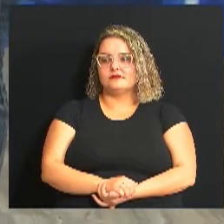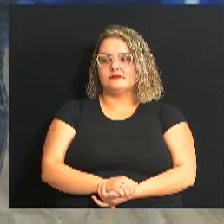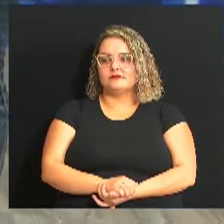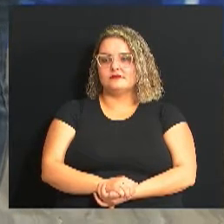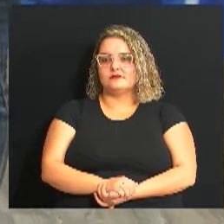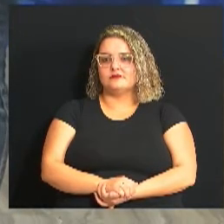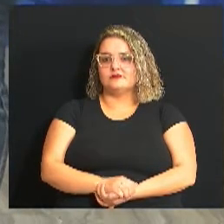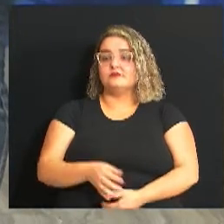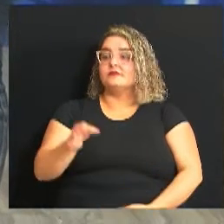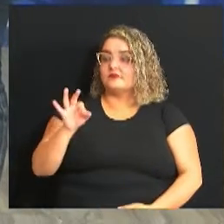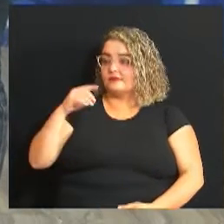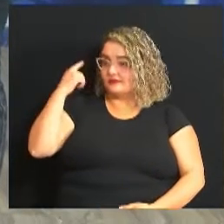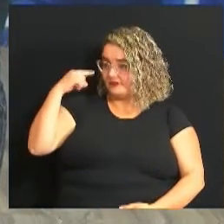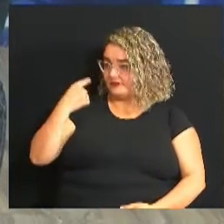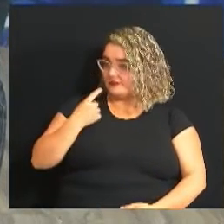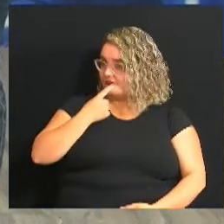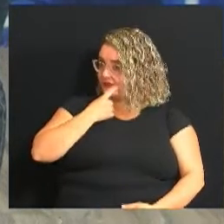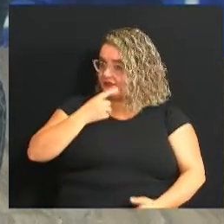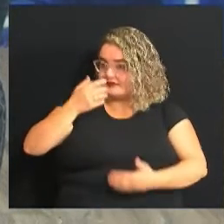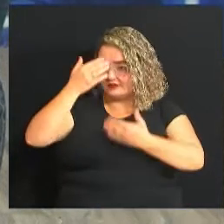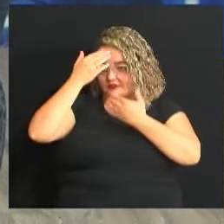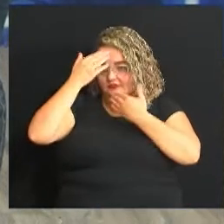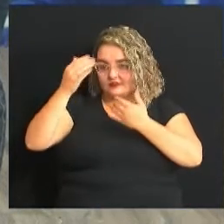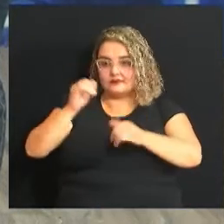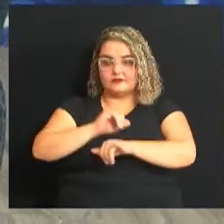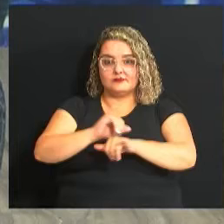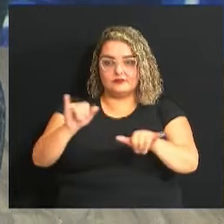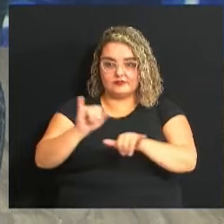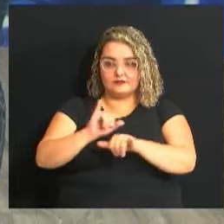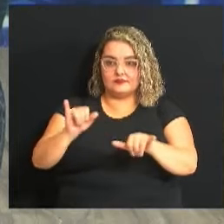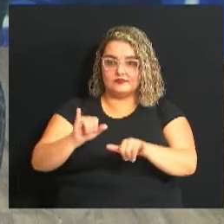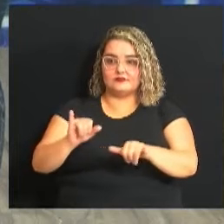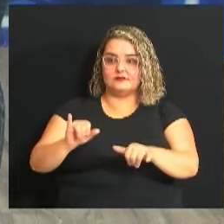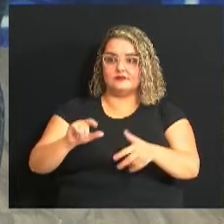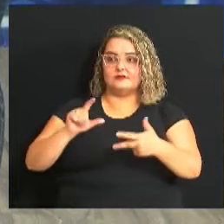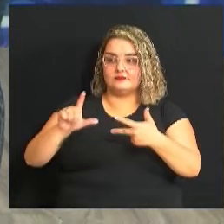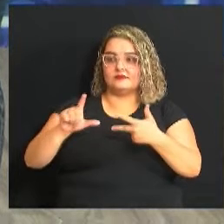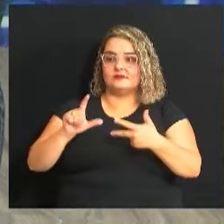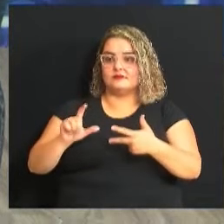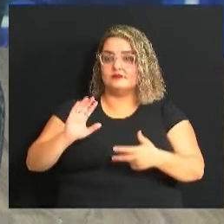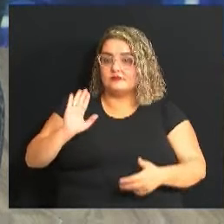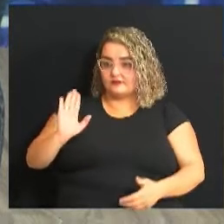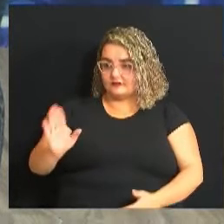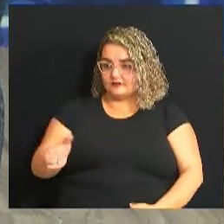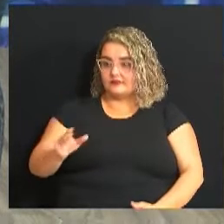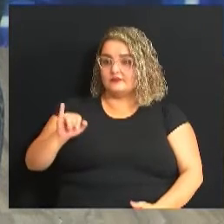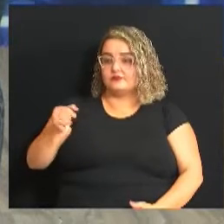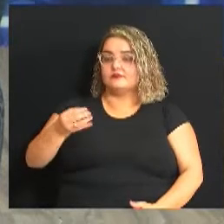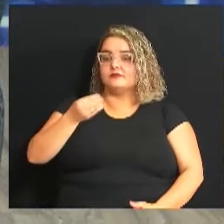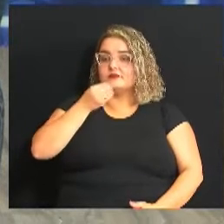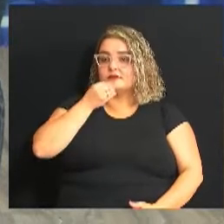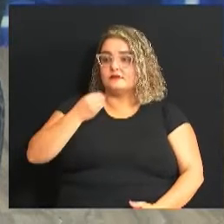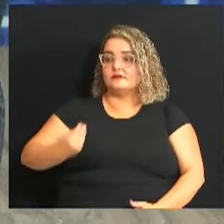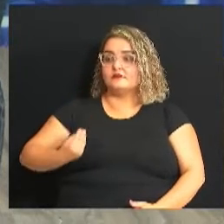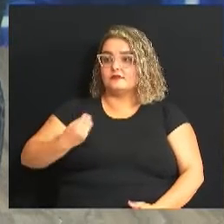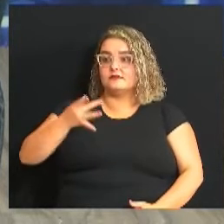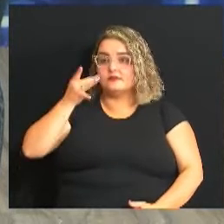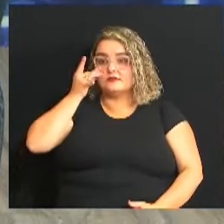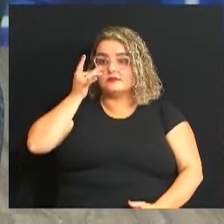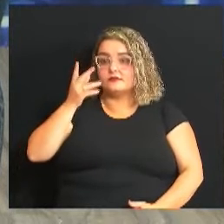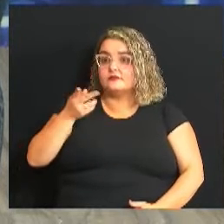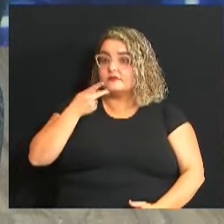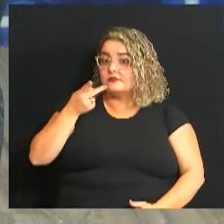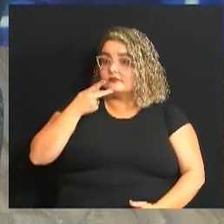Tá certo, então, Mirna Abreu, muito obrigado pelas notícias do Legislativo. Já quero aproveitar a sua presença aqui nos nossos estúdios para falar sobre